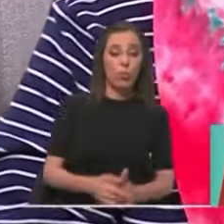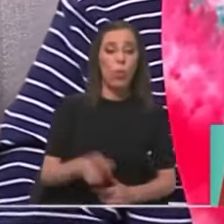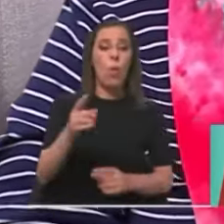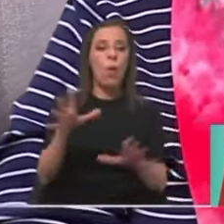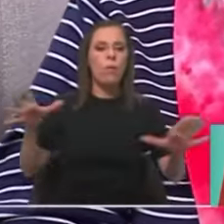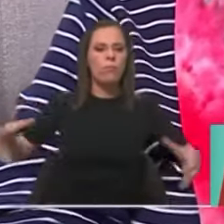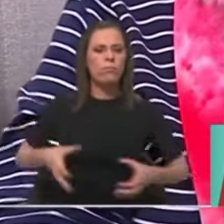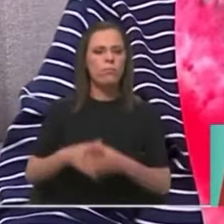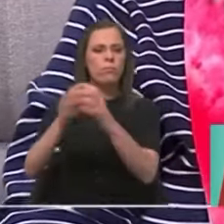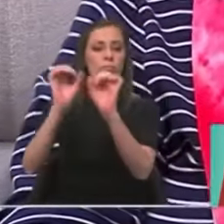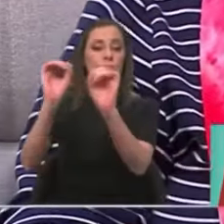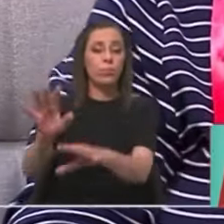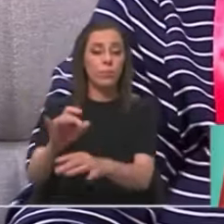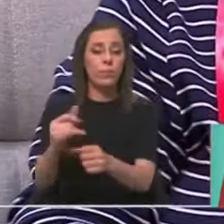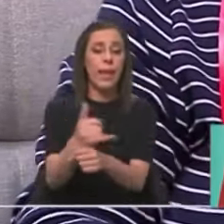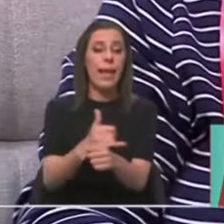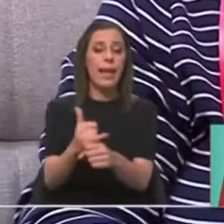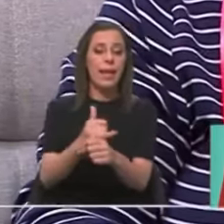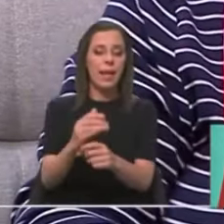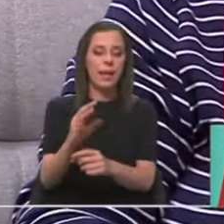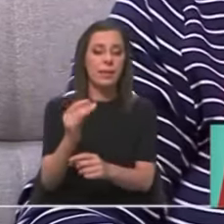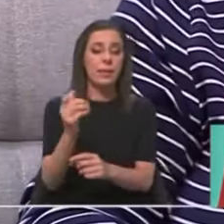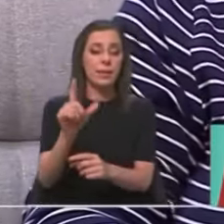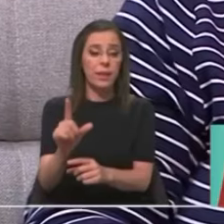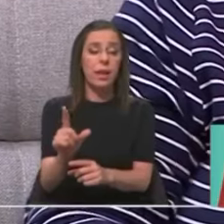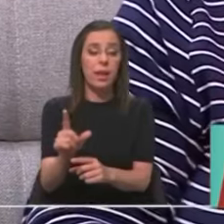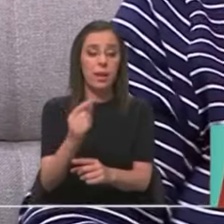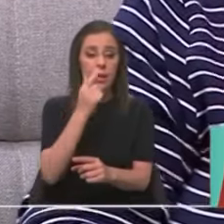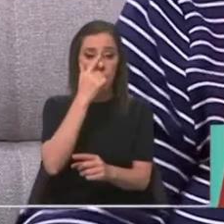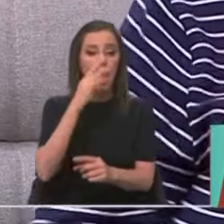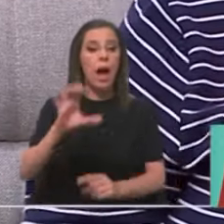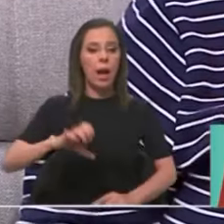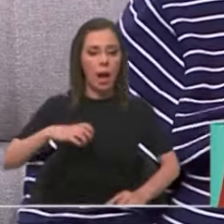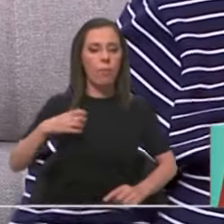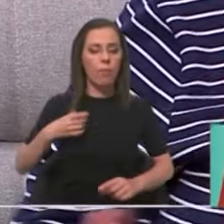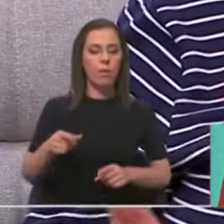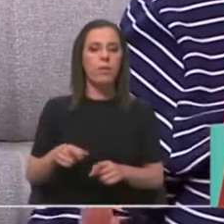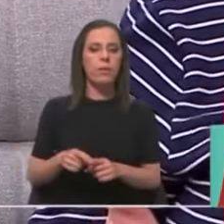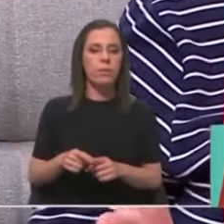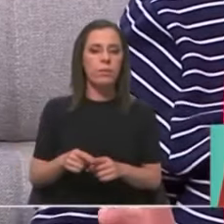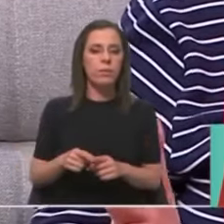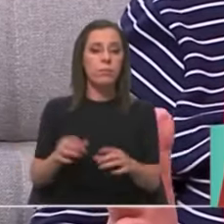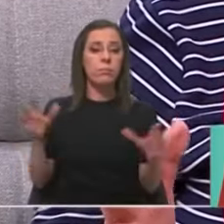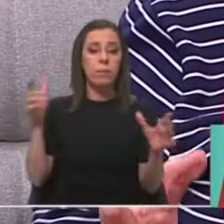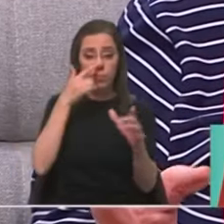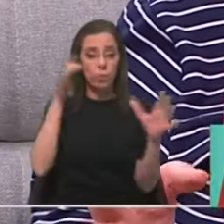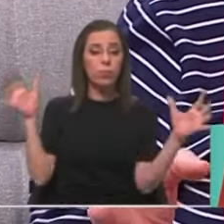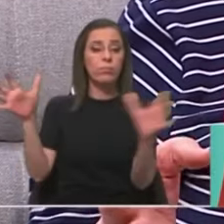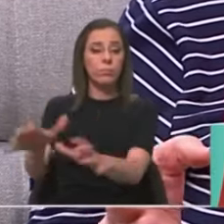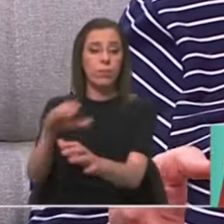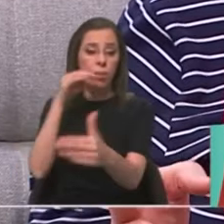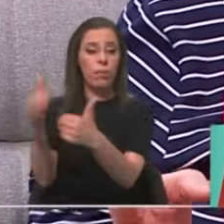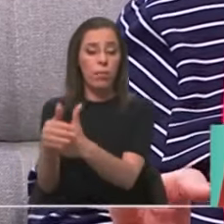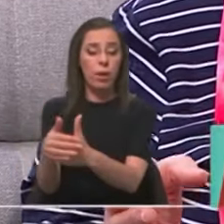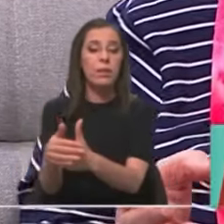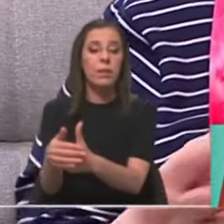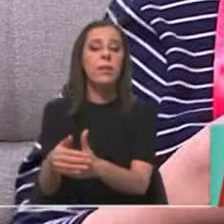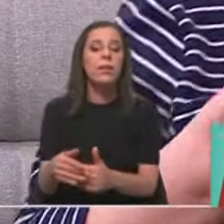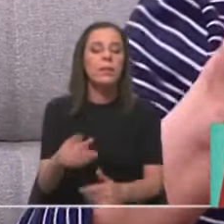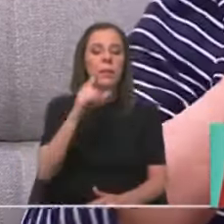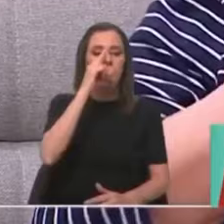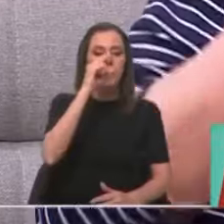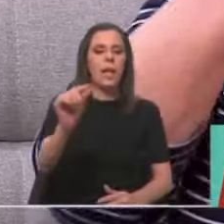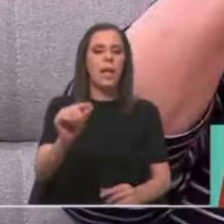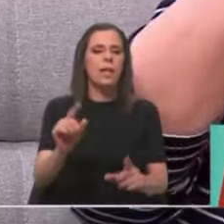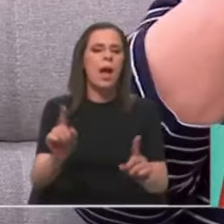de concentração, que foi na Ilha do Sal, era em Cabo Verde. Cabo Verde. Houve um campo de concentração. E o Salazar